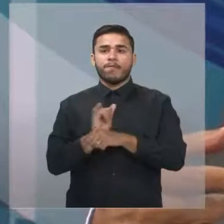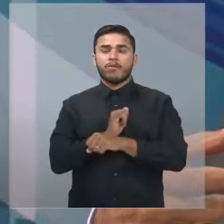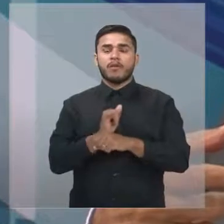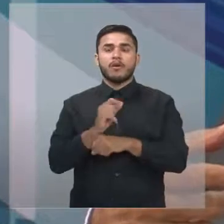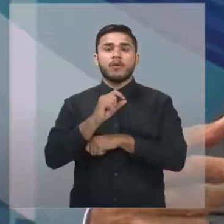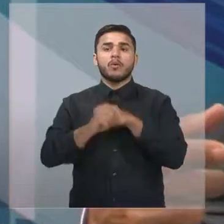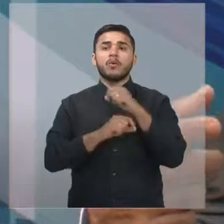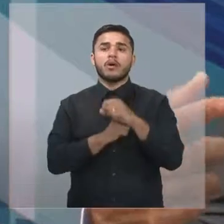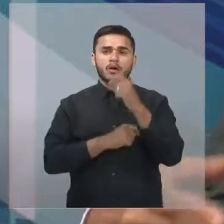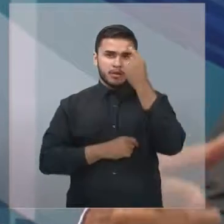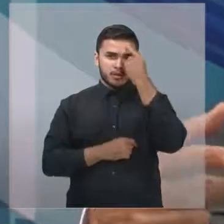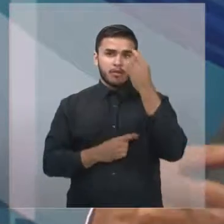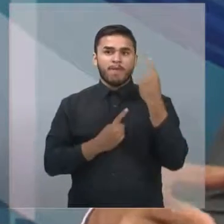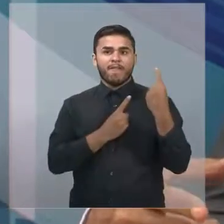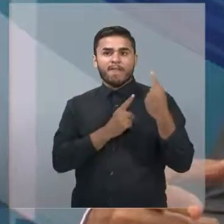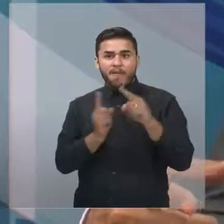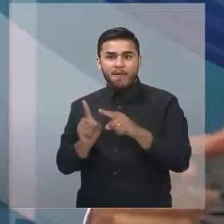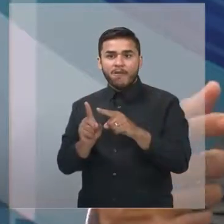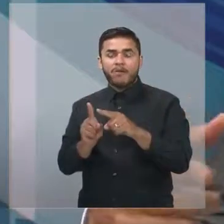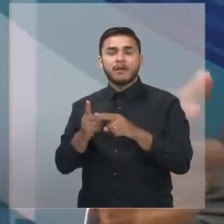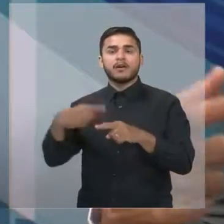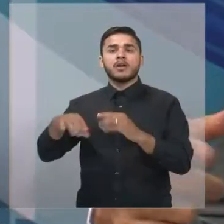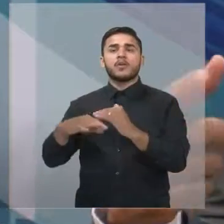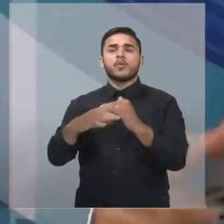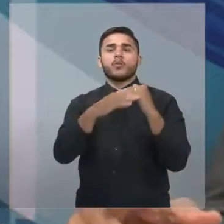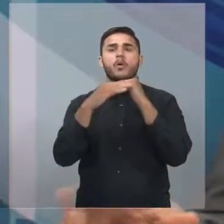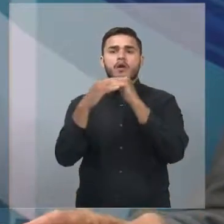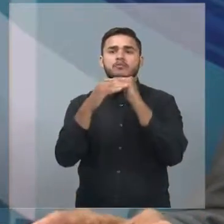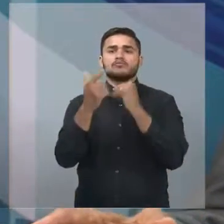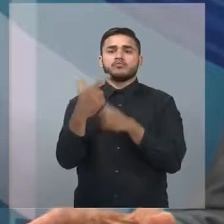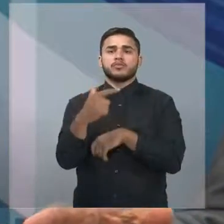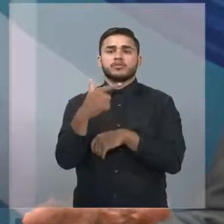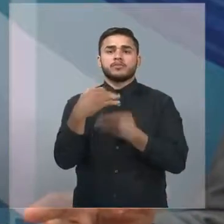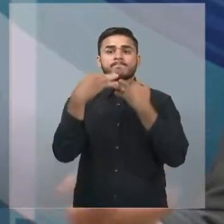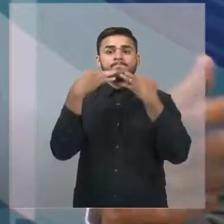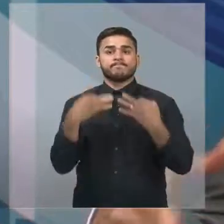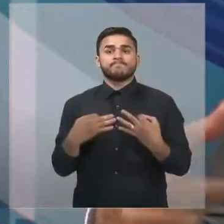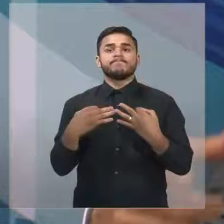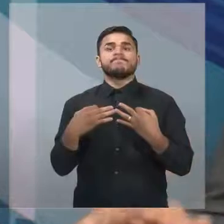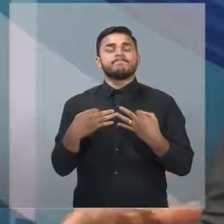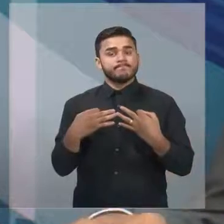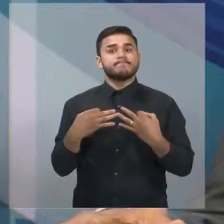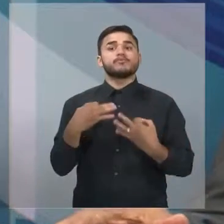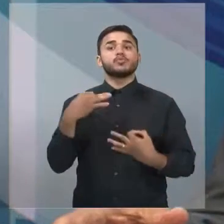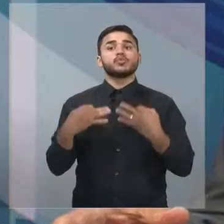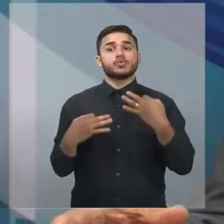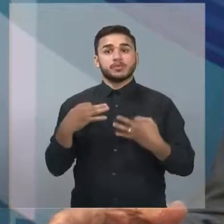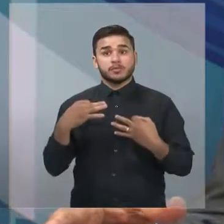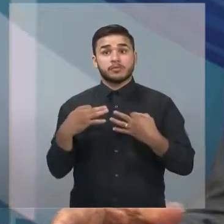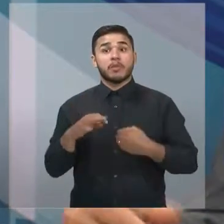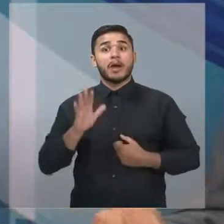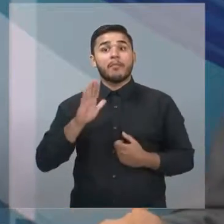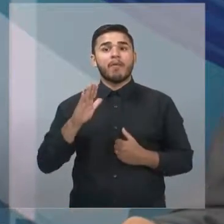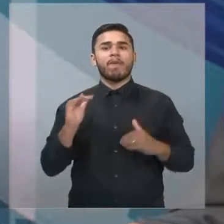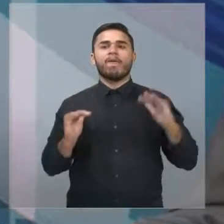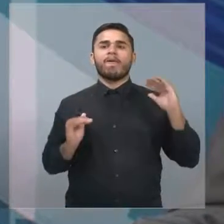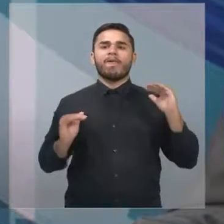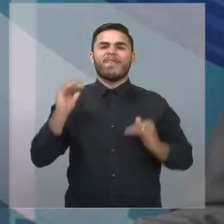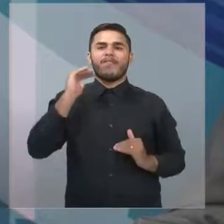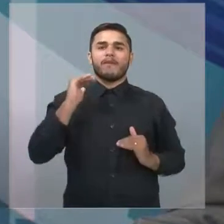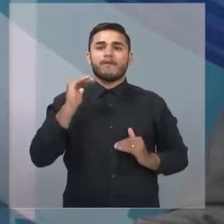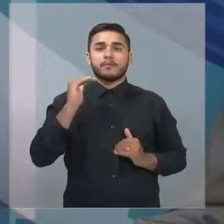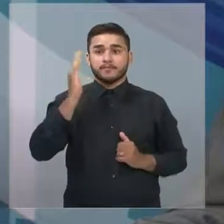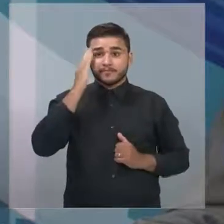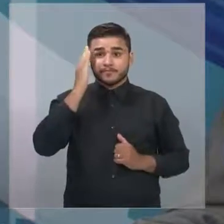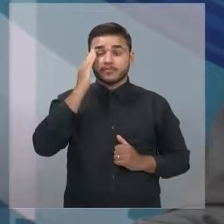de burlar ou lesionar a igualdade jurídica. a igualdade formal. A